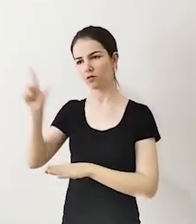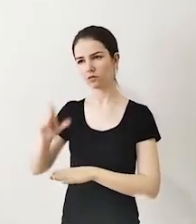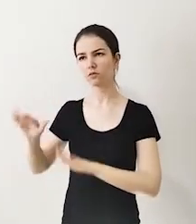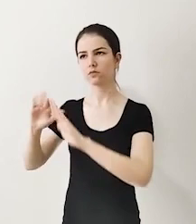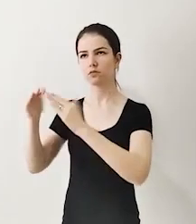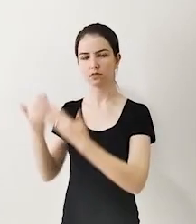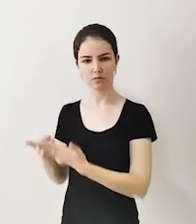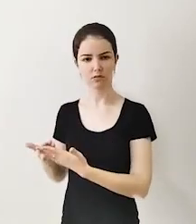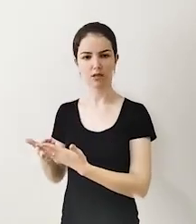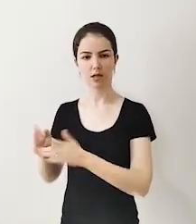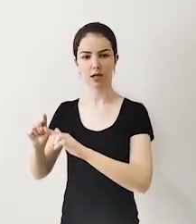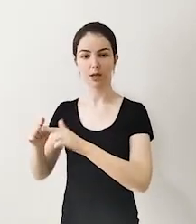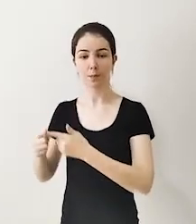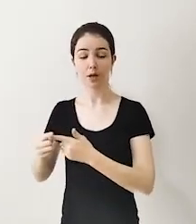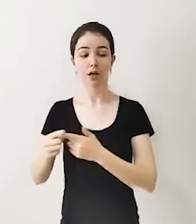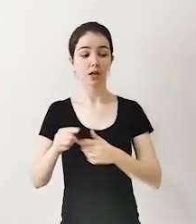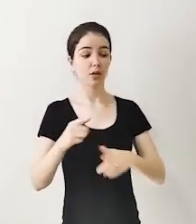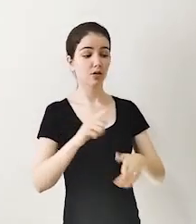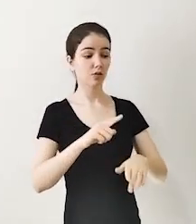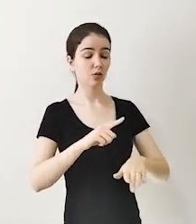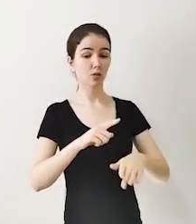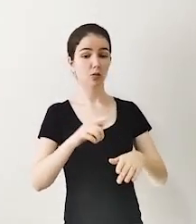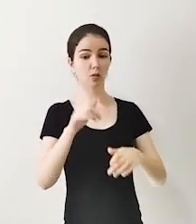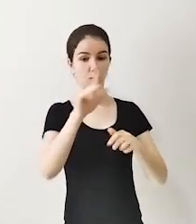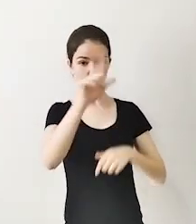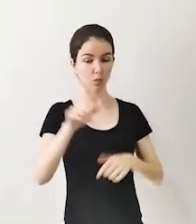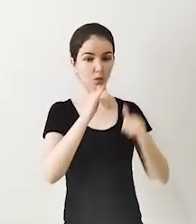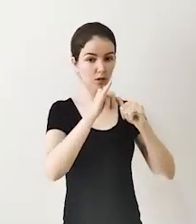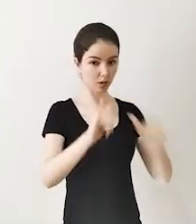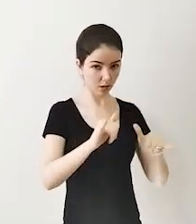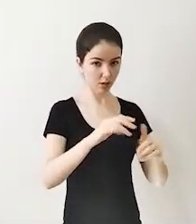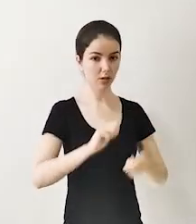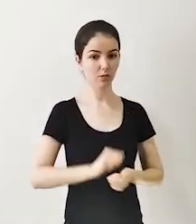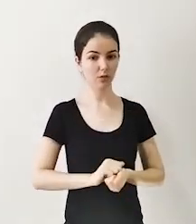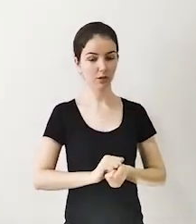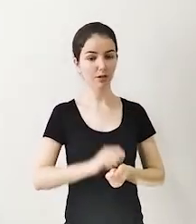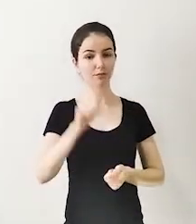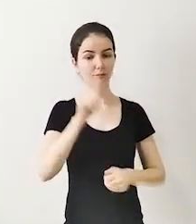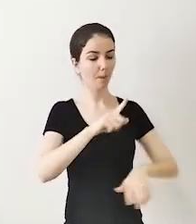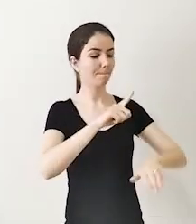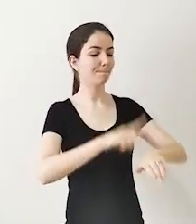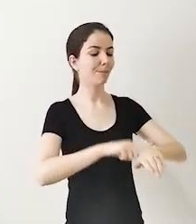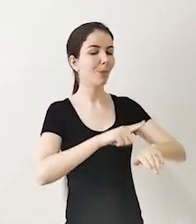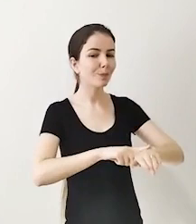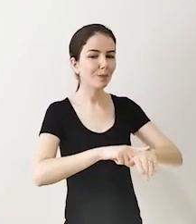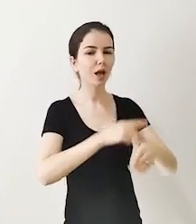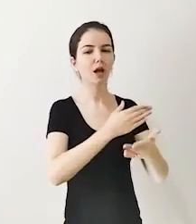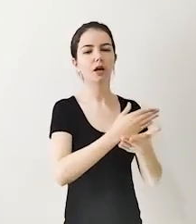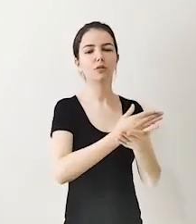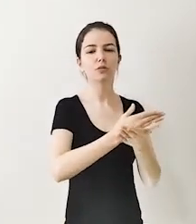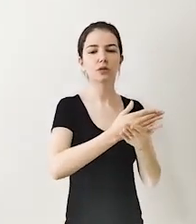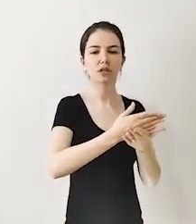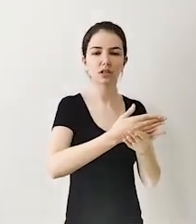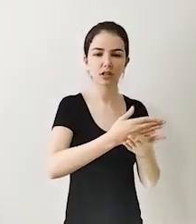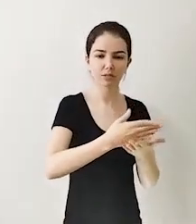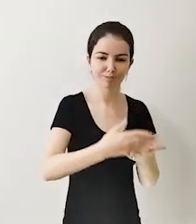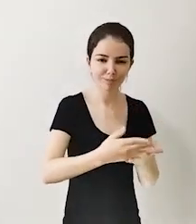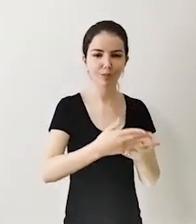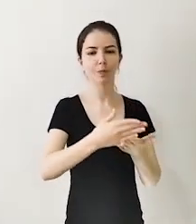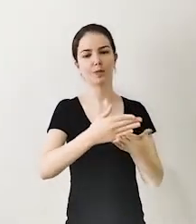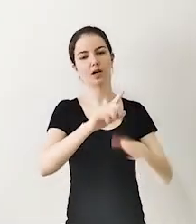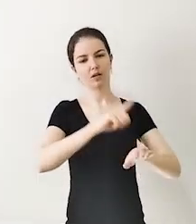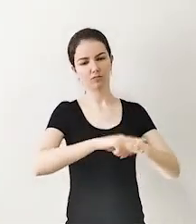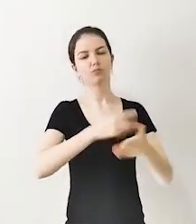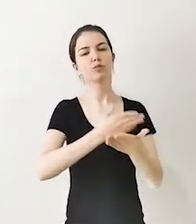isso, mas no caso do quinhentismo, ele não se encaixa como escola, ele é o momento da literatura brasileira. Ele seria, no caso, o